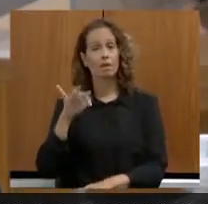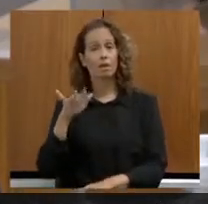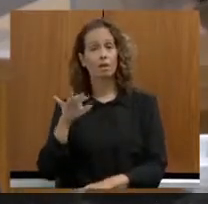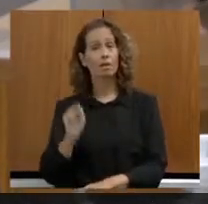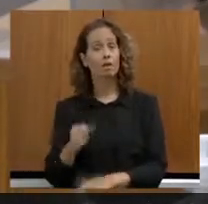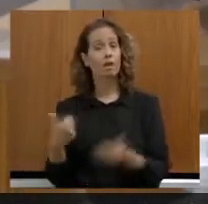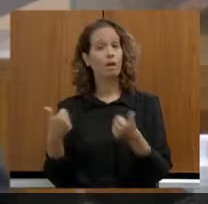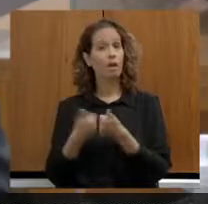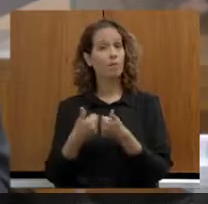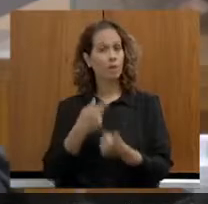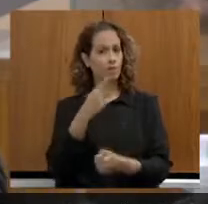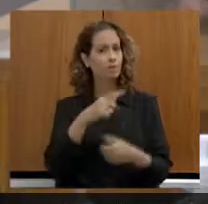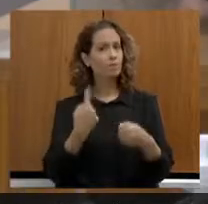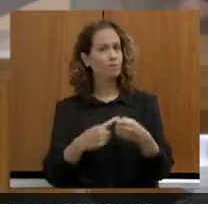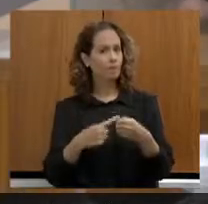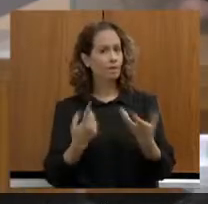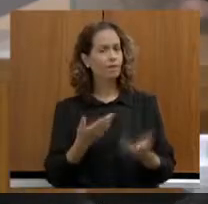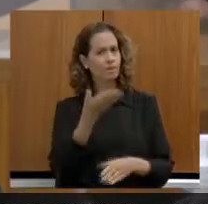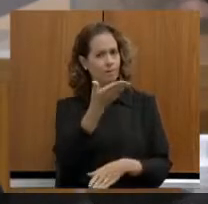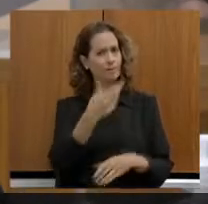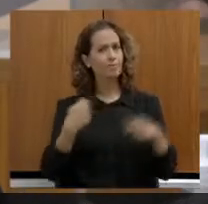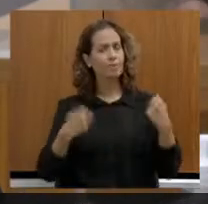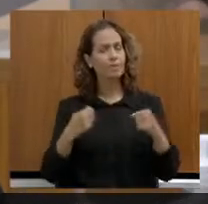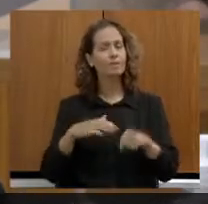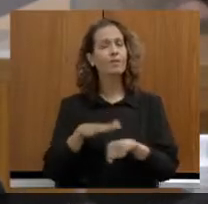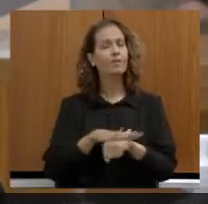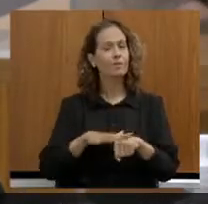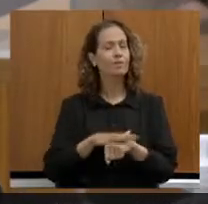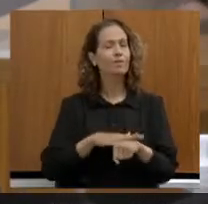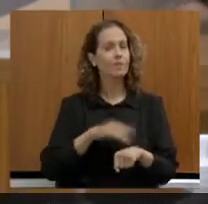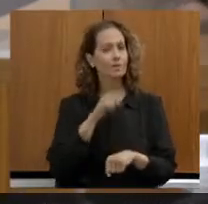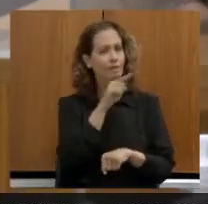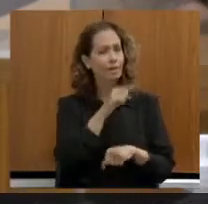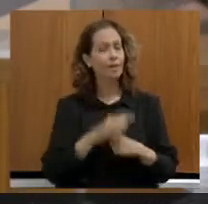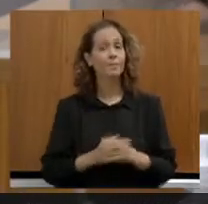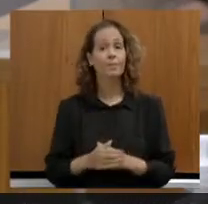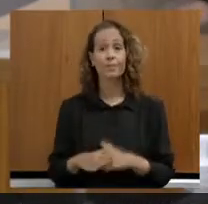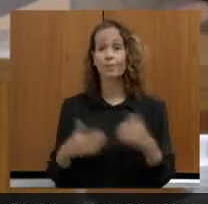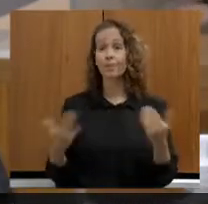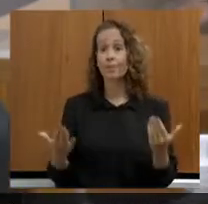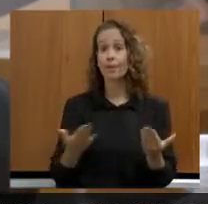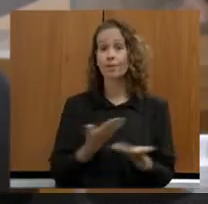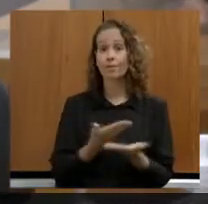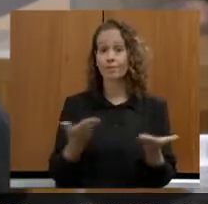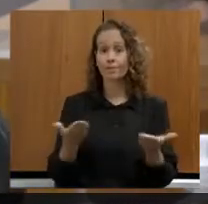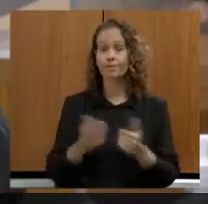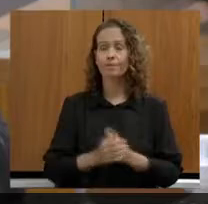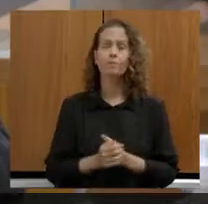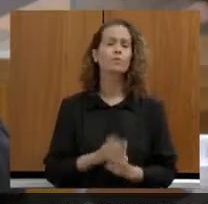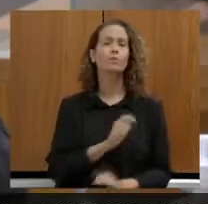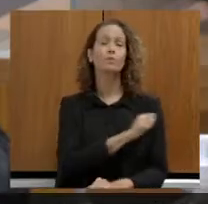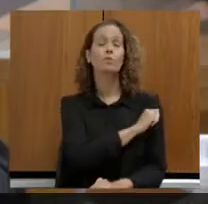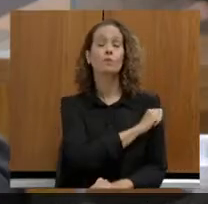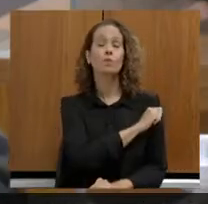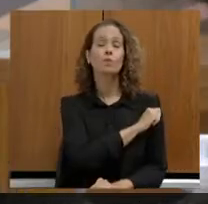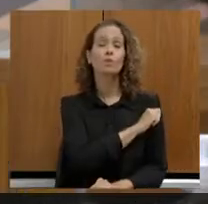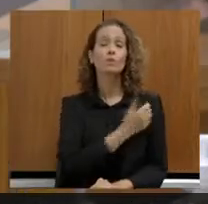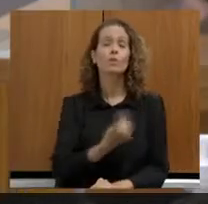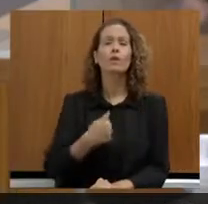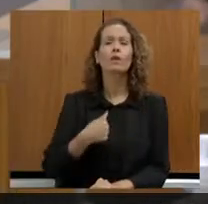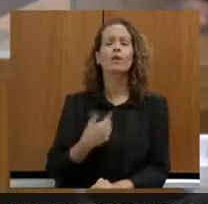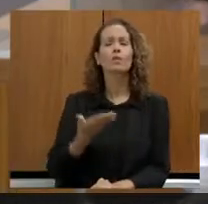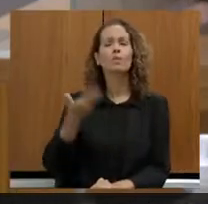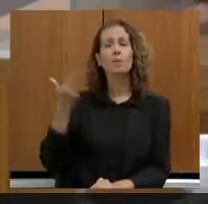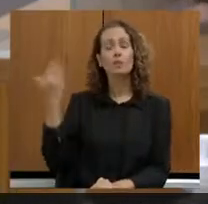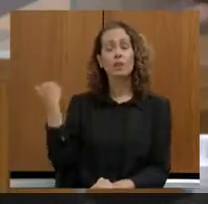lado você precisa conversar com o pessoal lá então gente o aluno eu sou da época